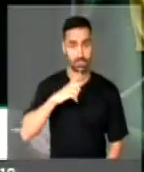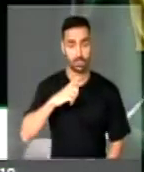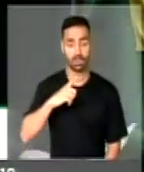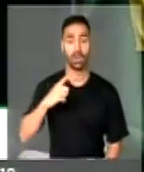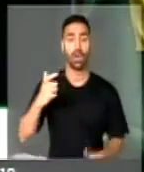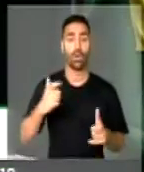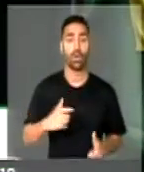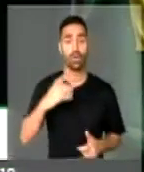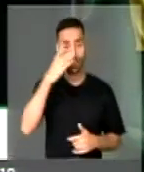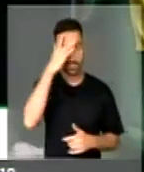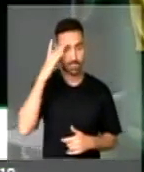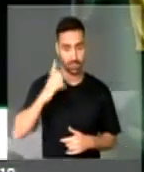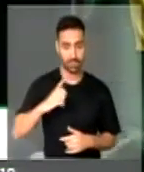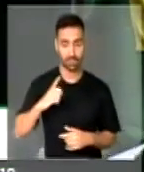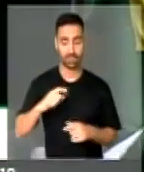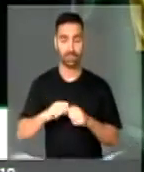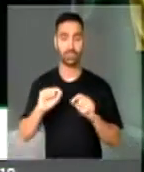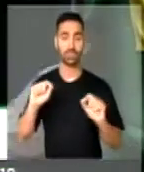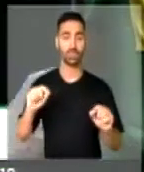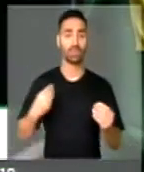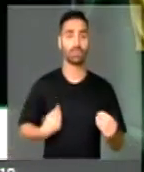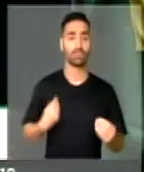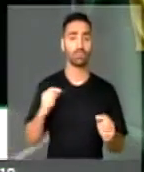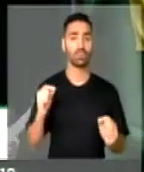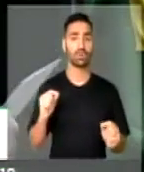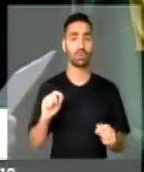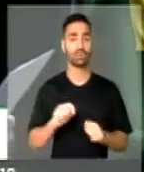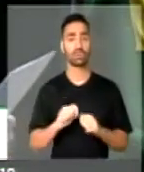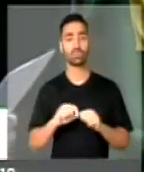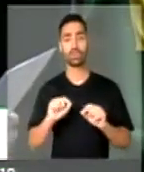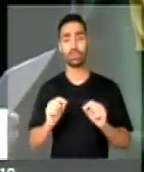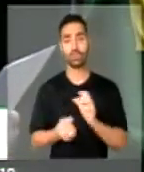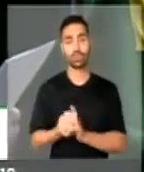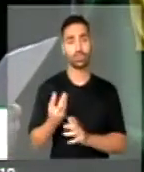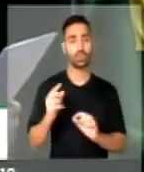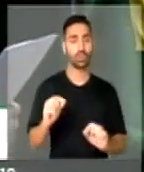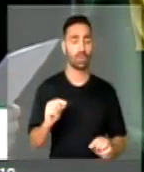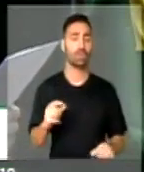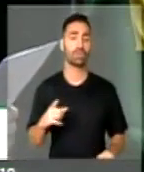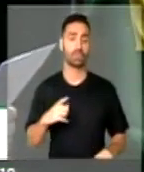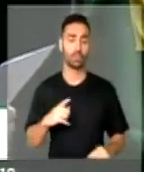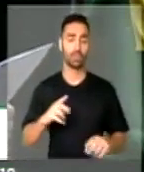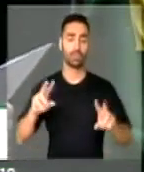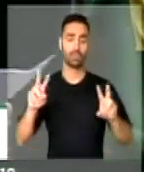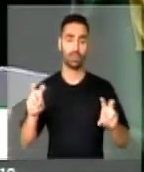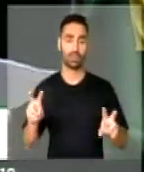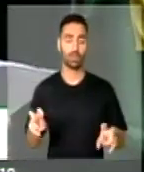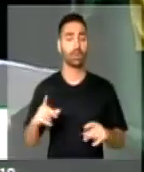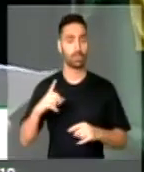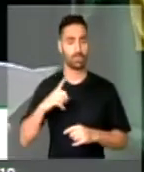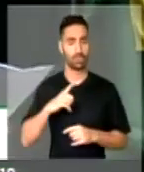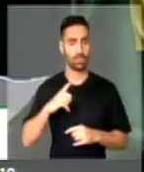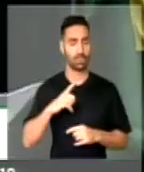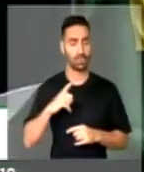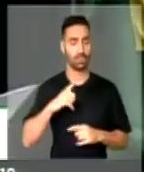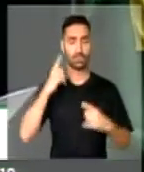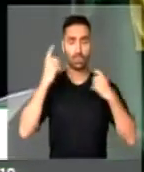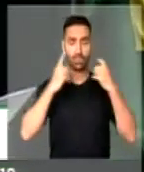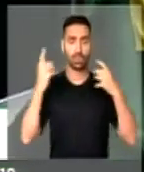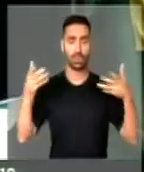que elas fazem? Como elas vivem? O que elas produzem? Entre outros temas que estão envolvidos